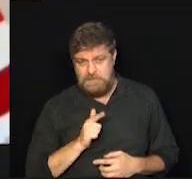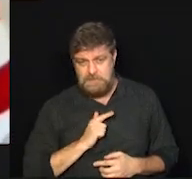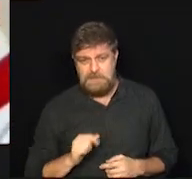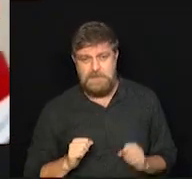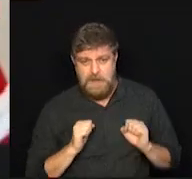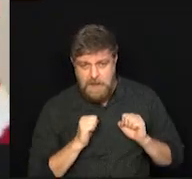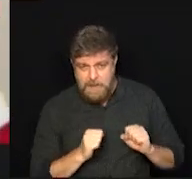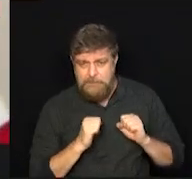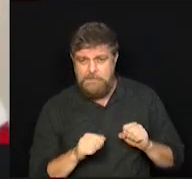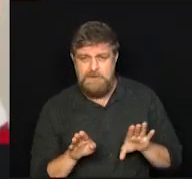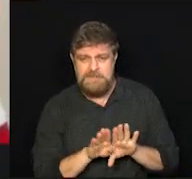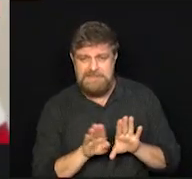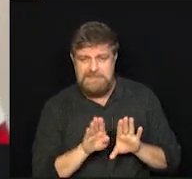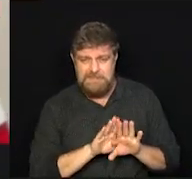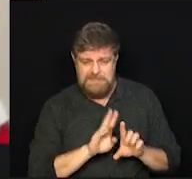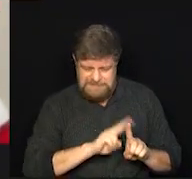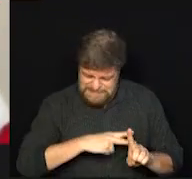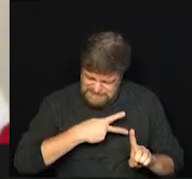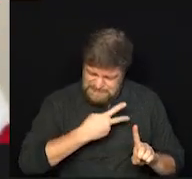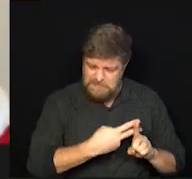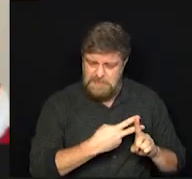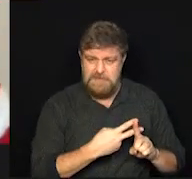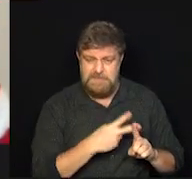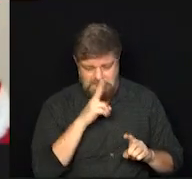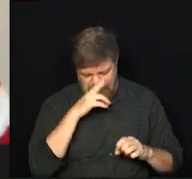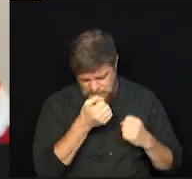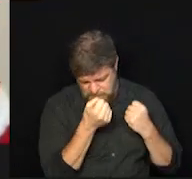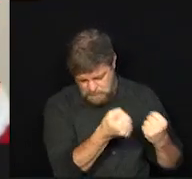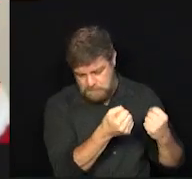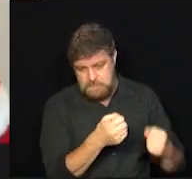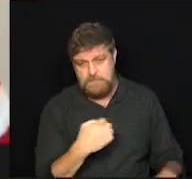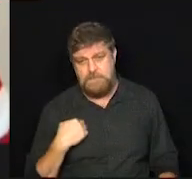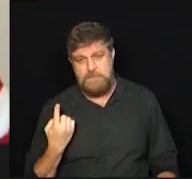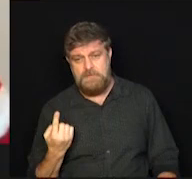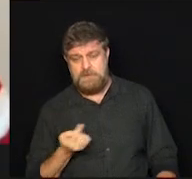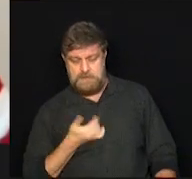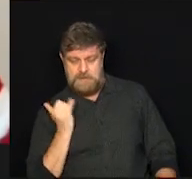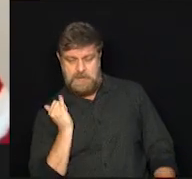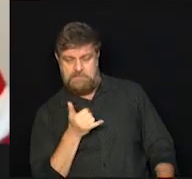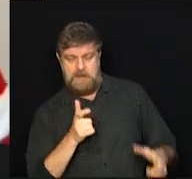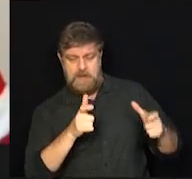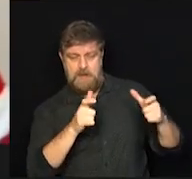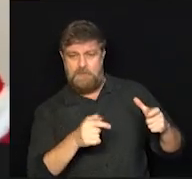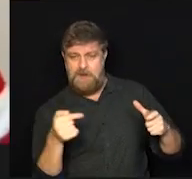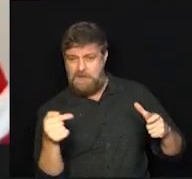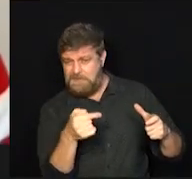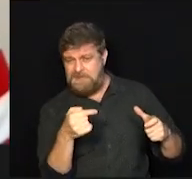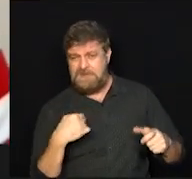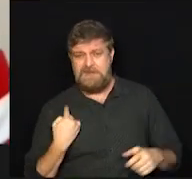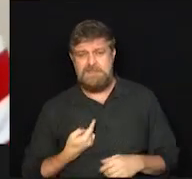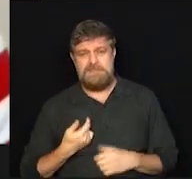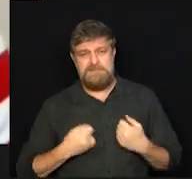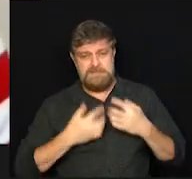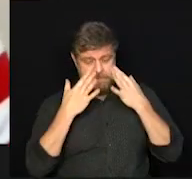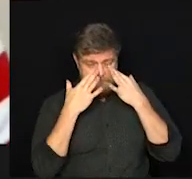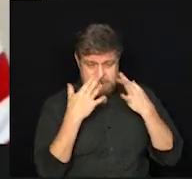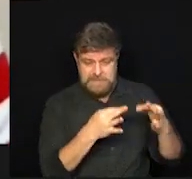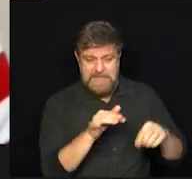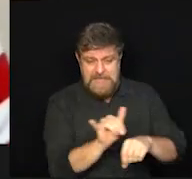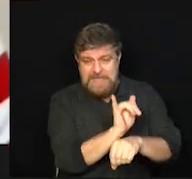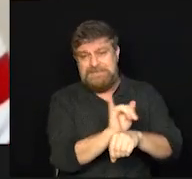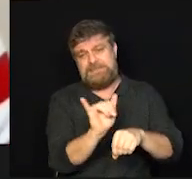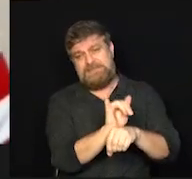espécie Pode ser potencializado então quando a gente olha que o espaço desse a gente deve ter um olhar estratégico